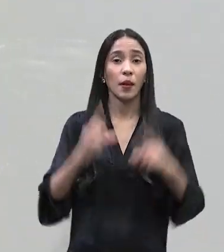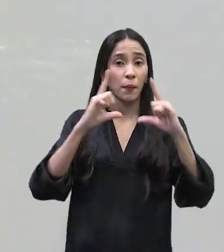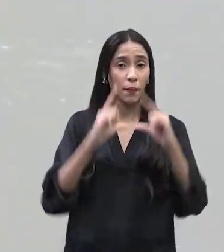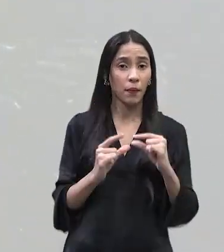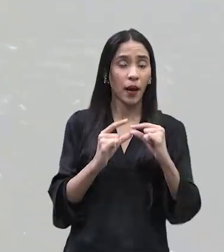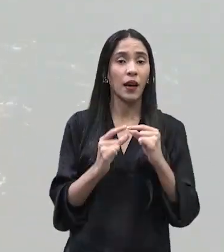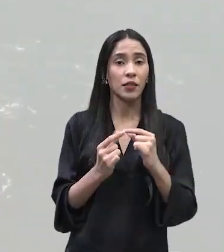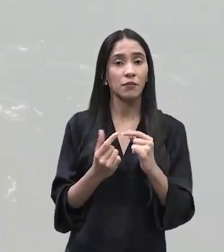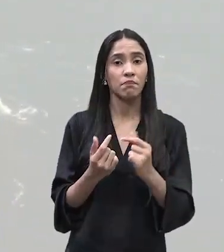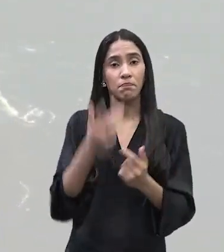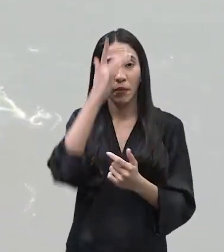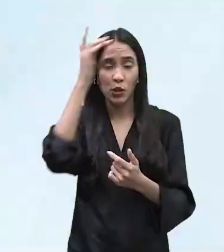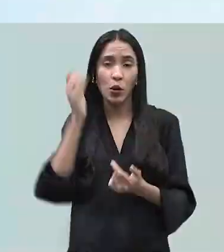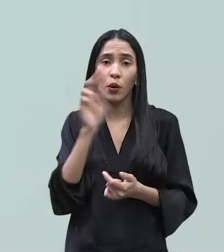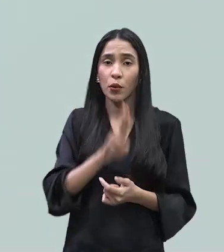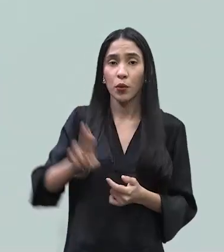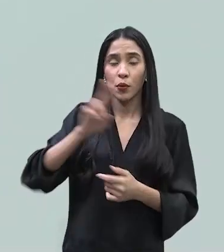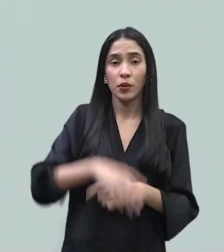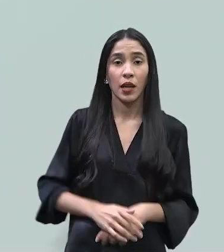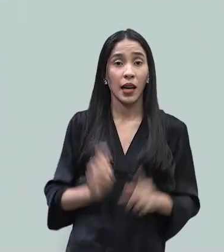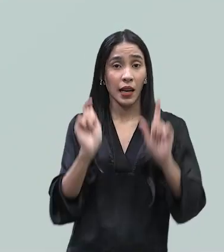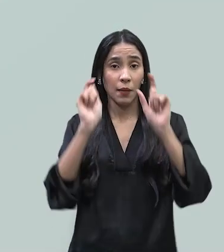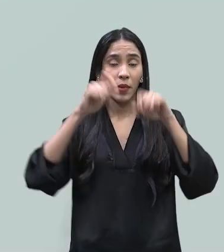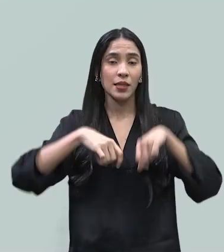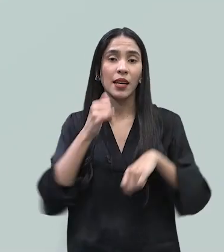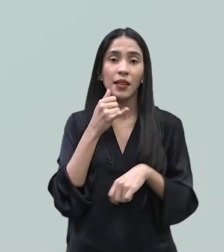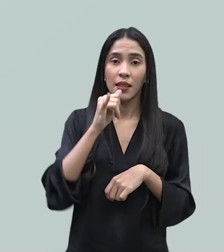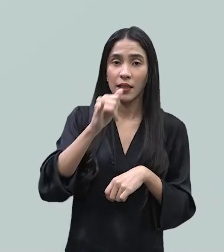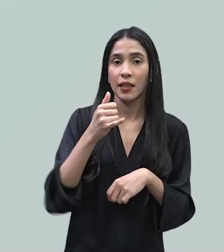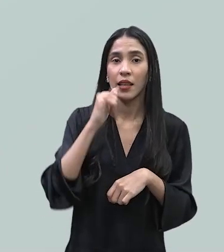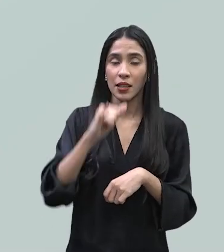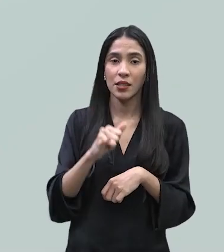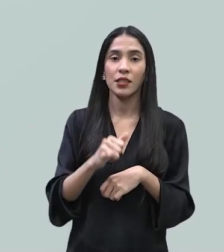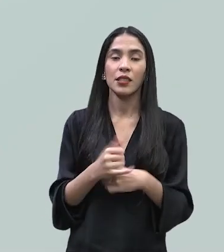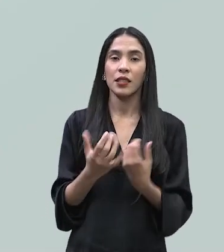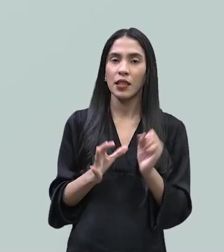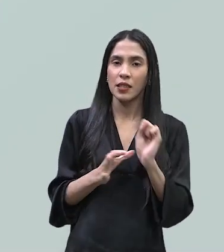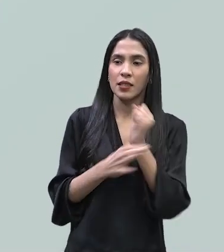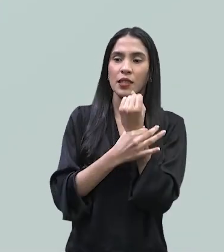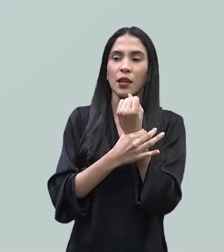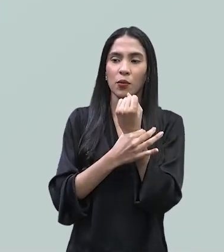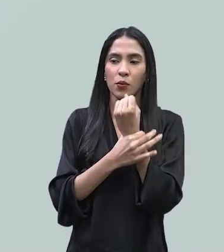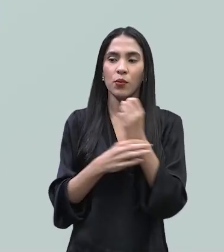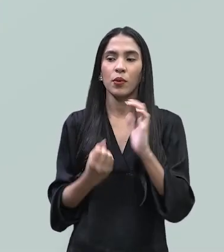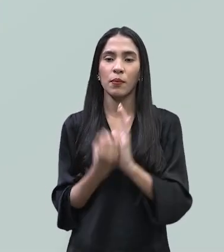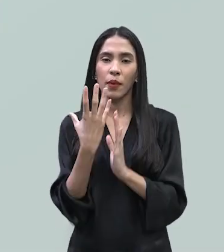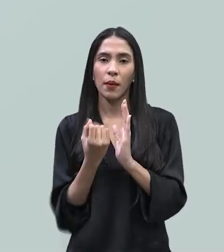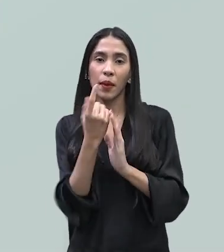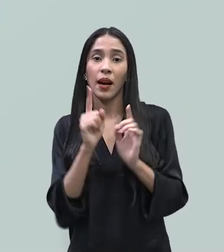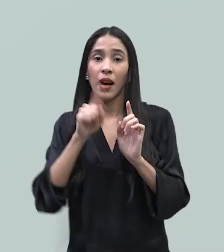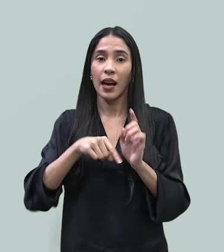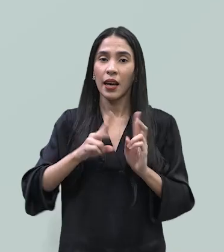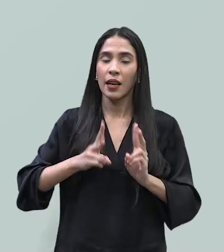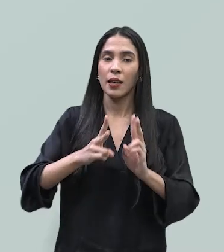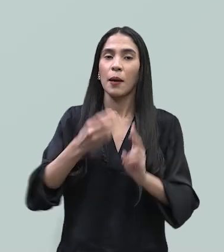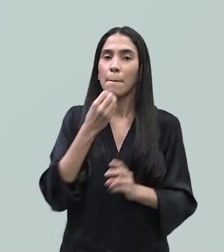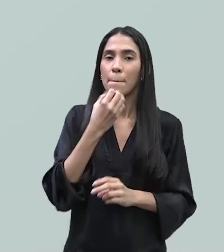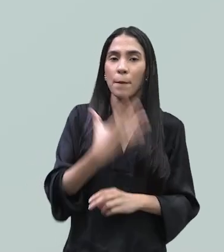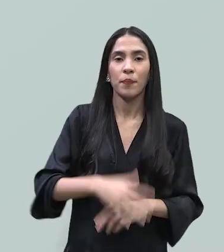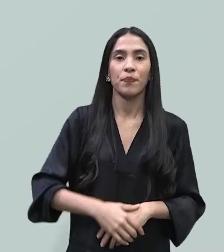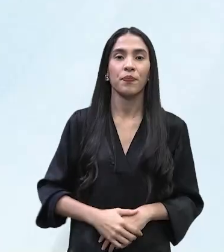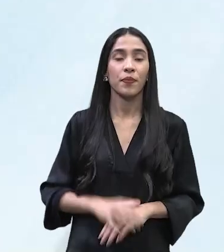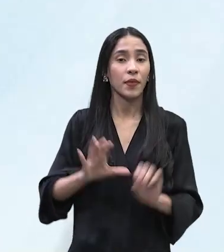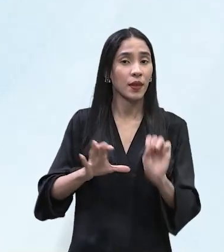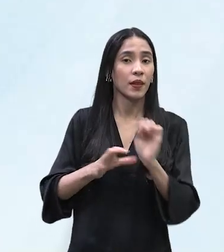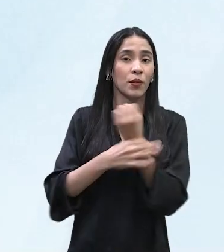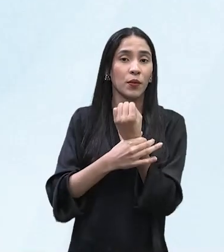relativamente baixo para os consumidores. A capacidade de gerar energia de forma confiável e constante é uma grande